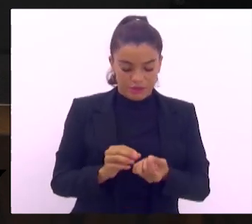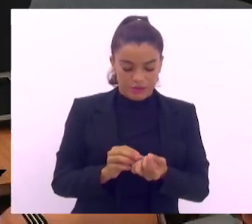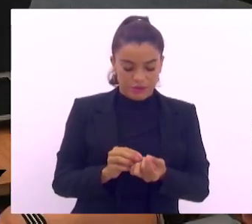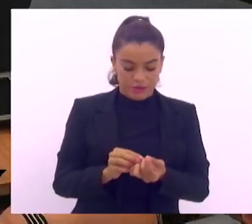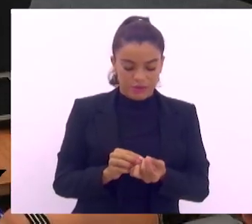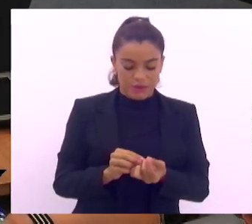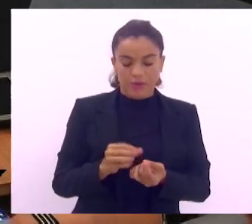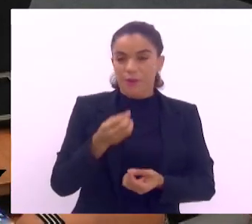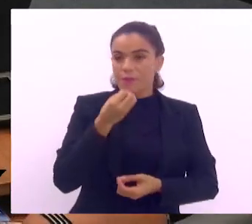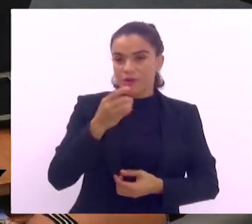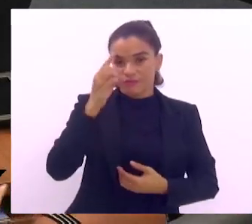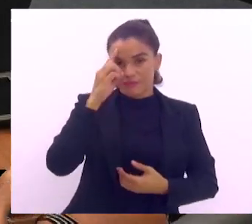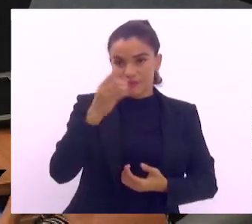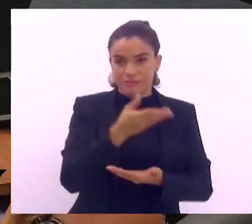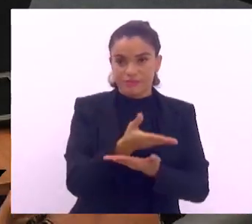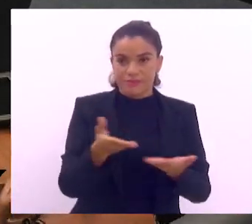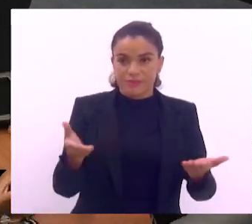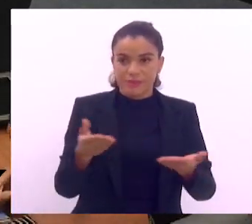Bom dia a todos.